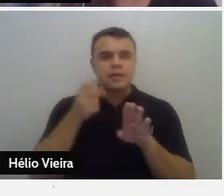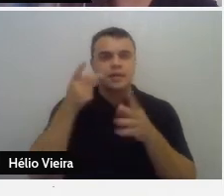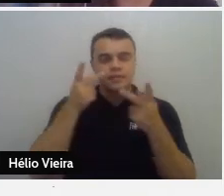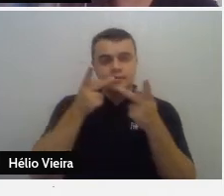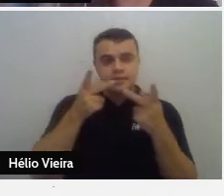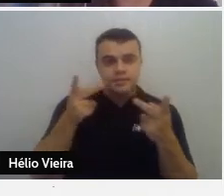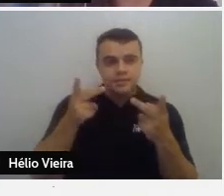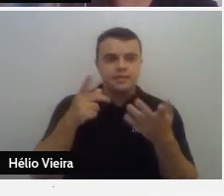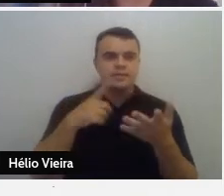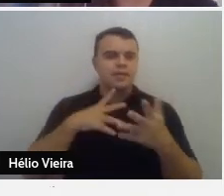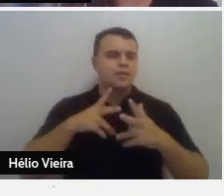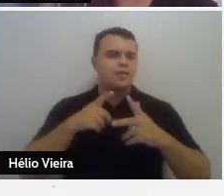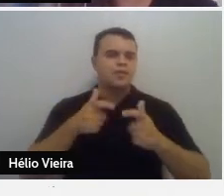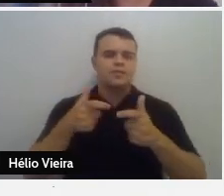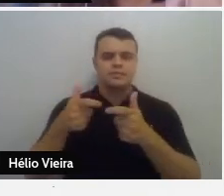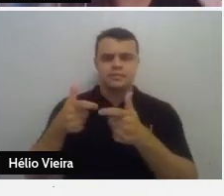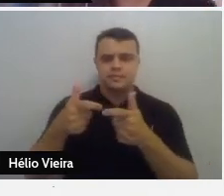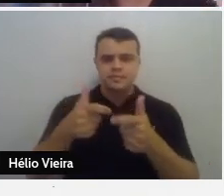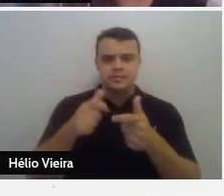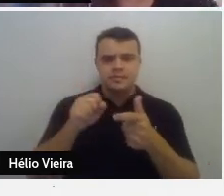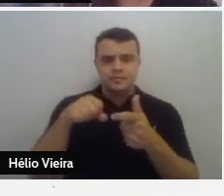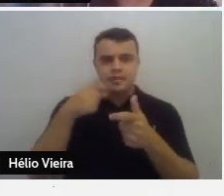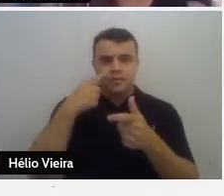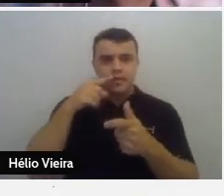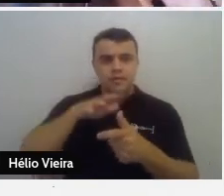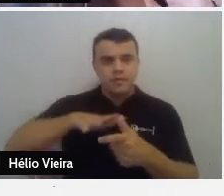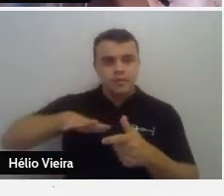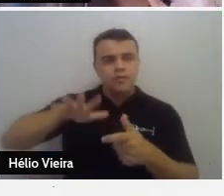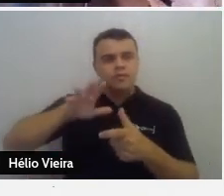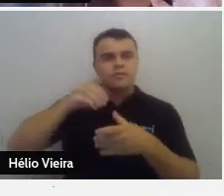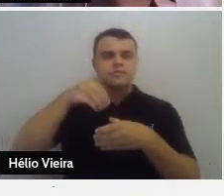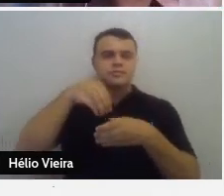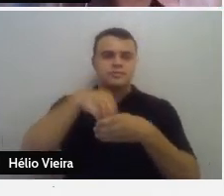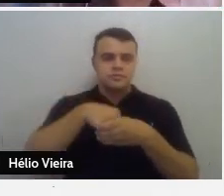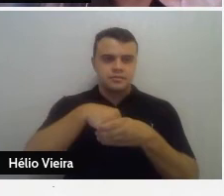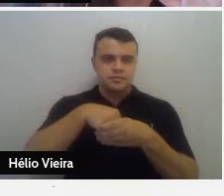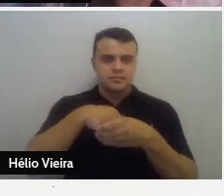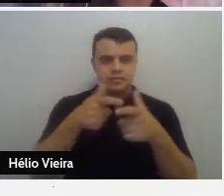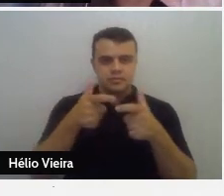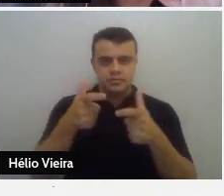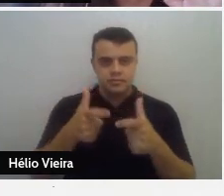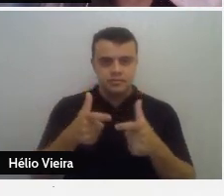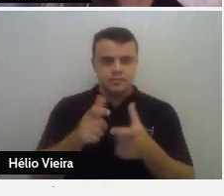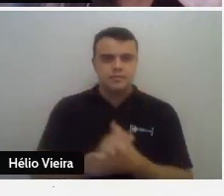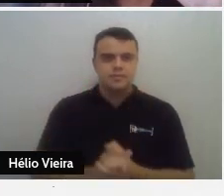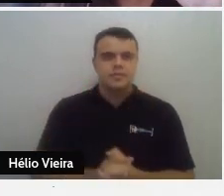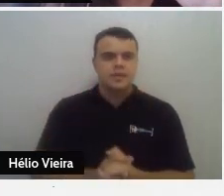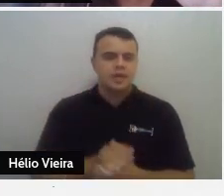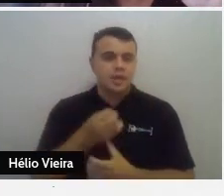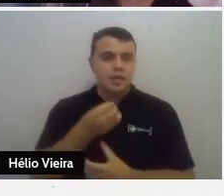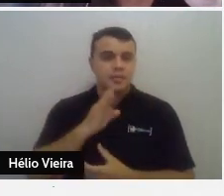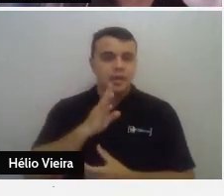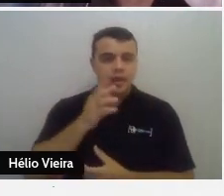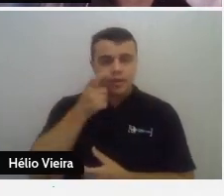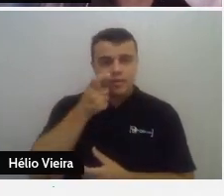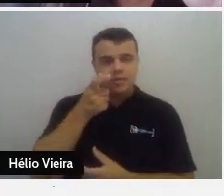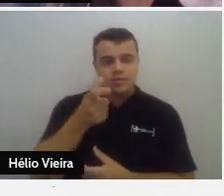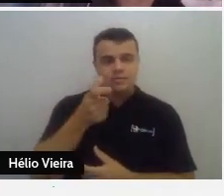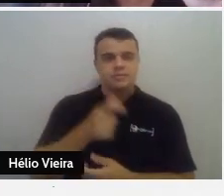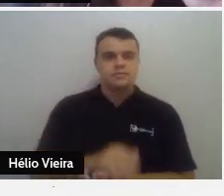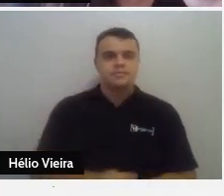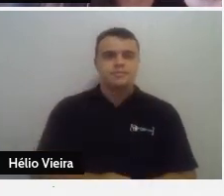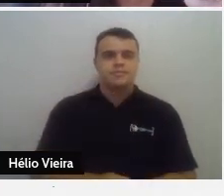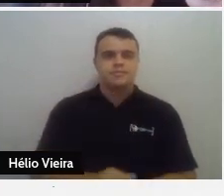visitar todo o espaço em volta e dentro da Basílica, que é bem interessante.